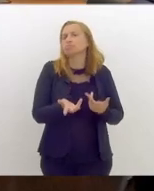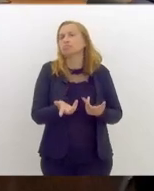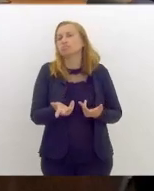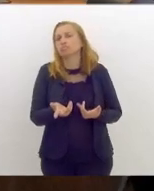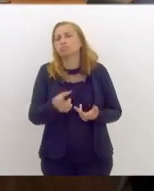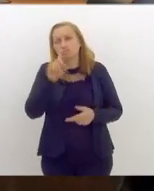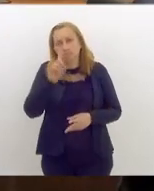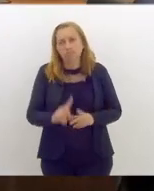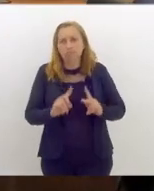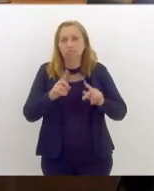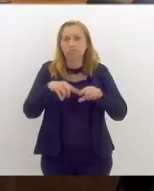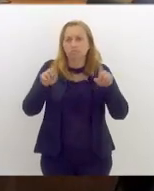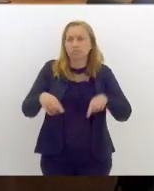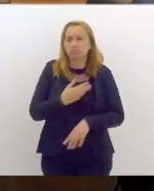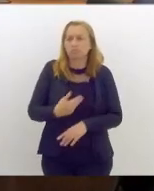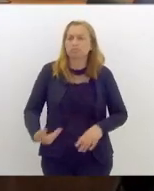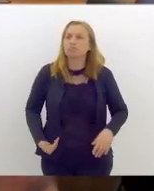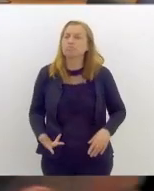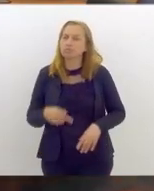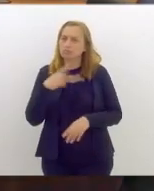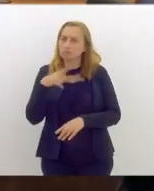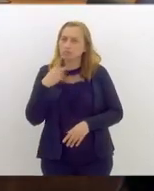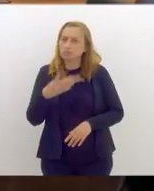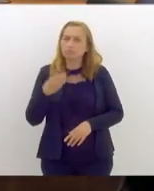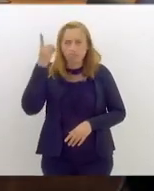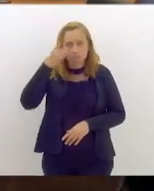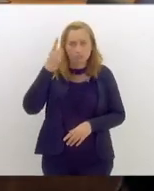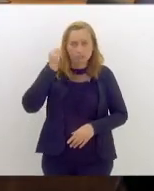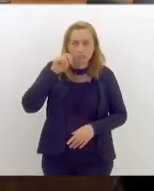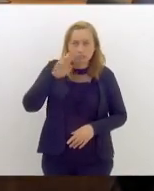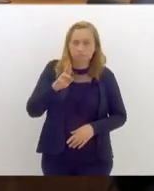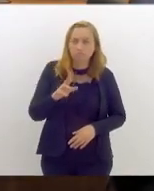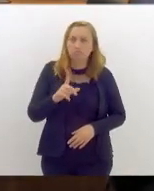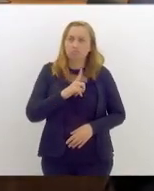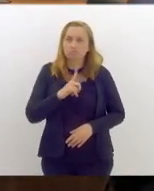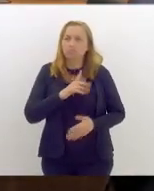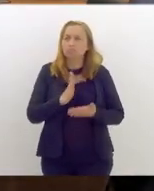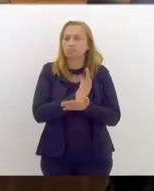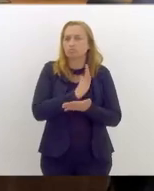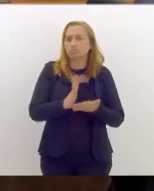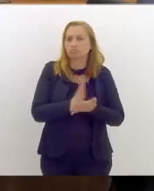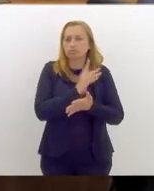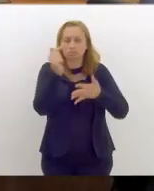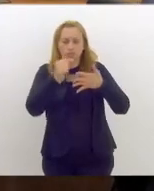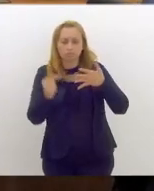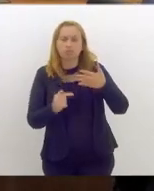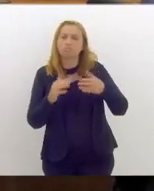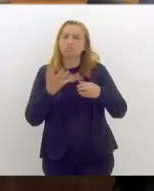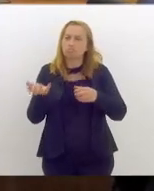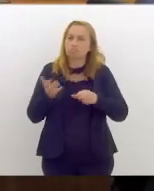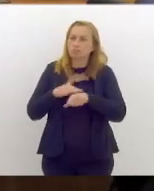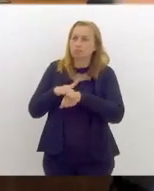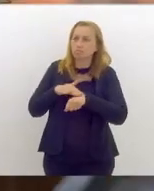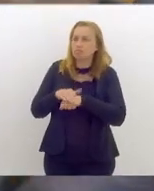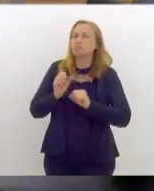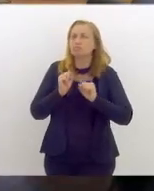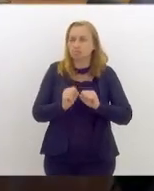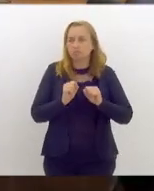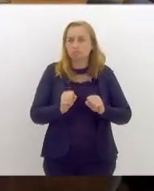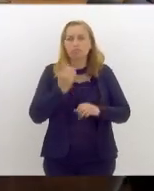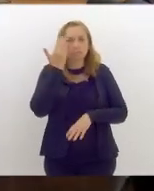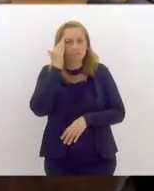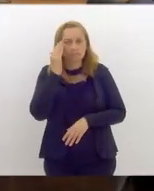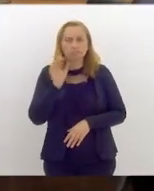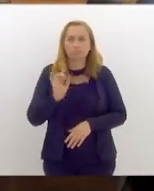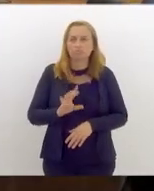garantia dos direitos dos Servidores eu tô ponderando com o deputado Rosenberg que se tem algum dos pontos que ele queira conversar a gente pode conversar ver se a gente consegue chegar um